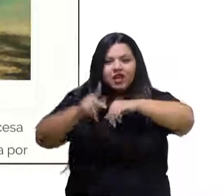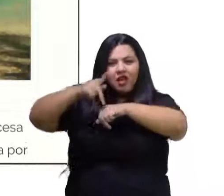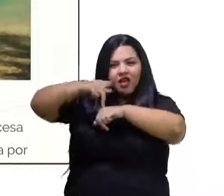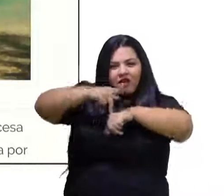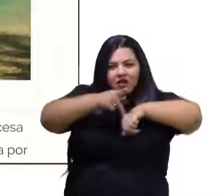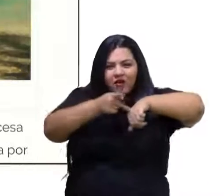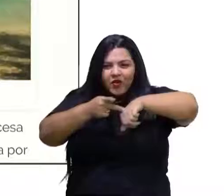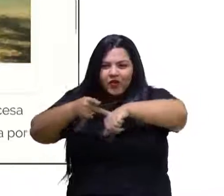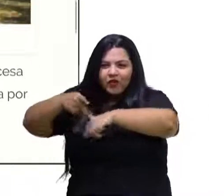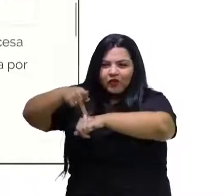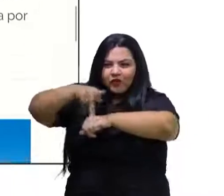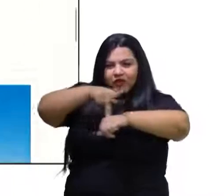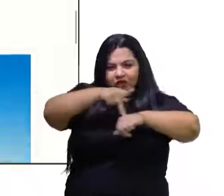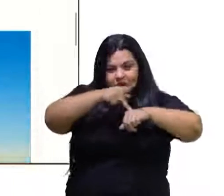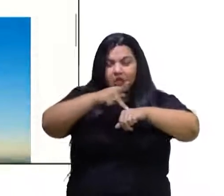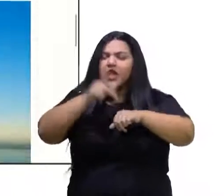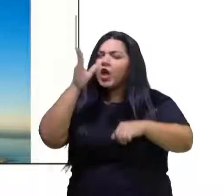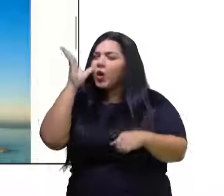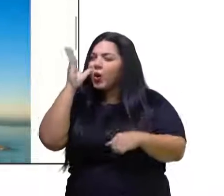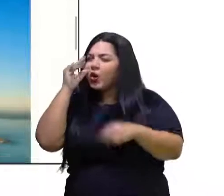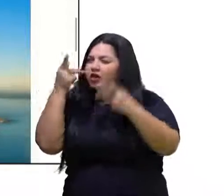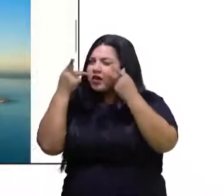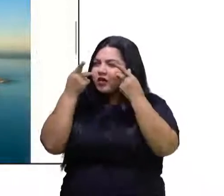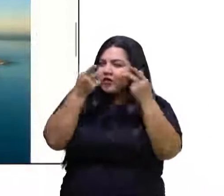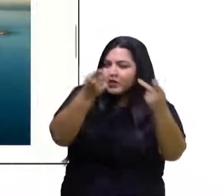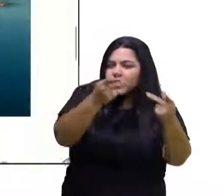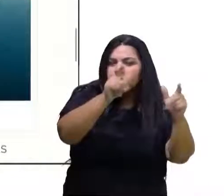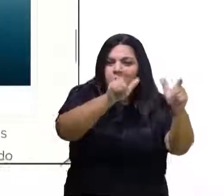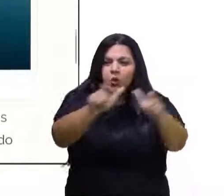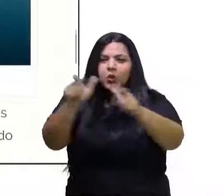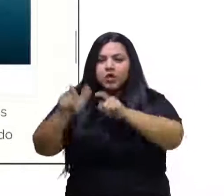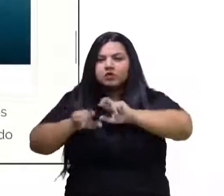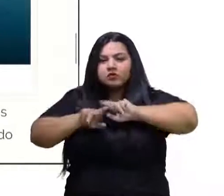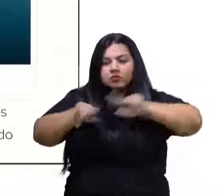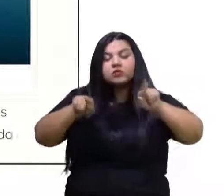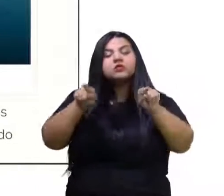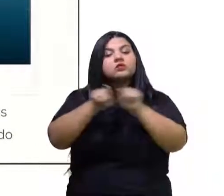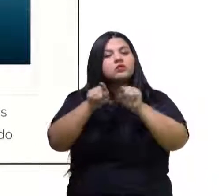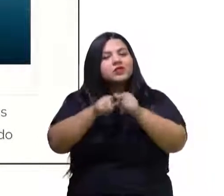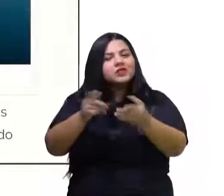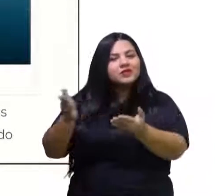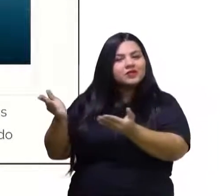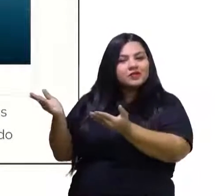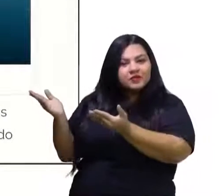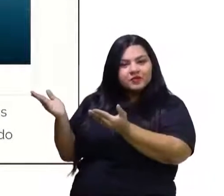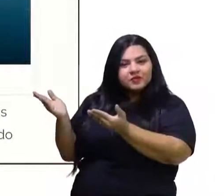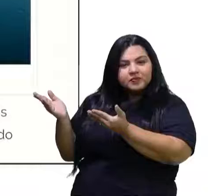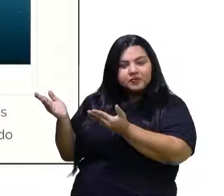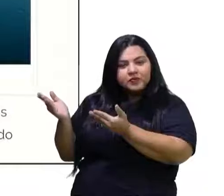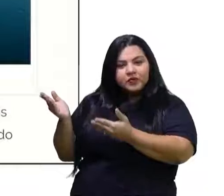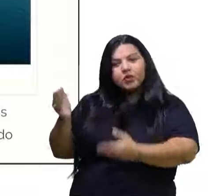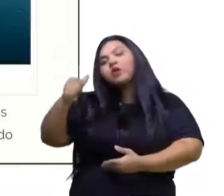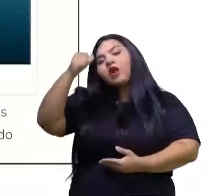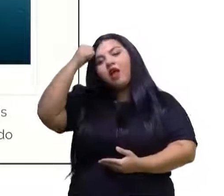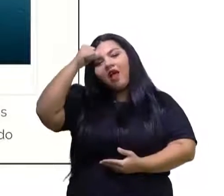né, então quem tem aí curiosidade de visitar esses lugares. A gente tem também o Table Mountain, na África do Sul,